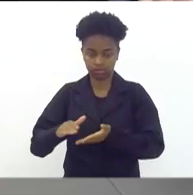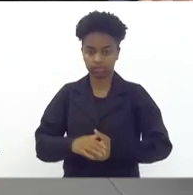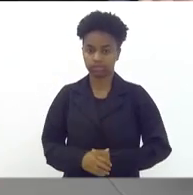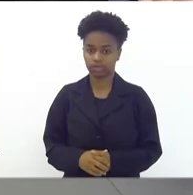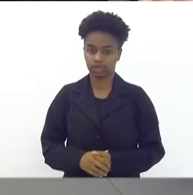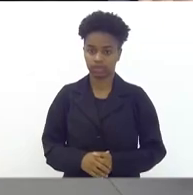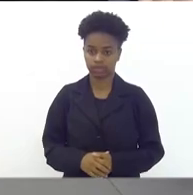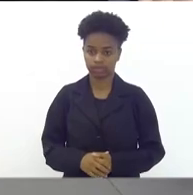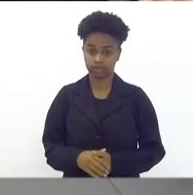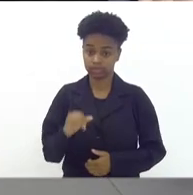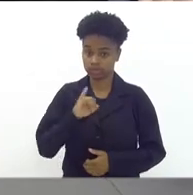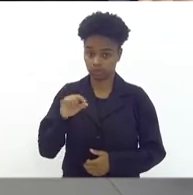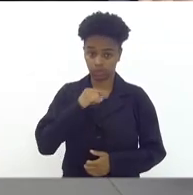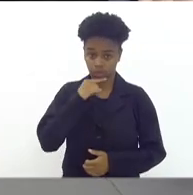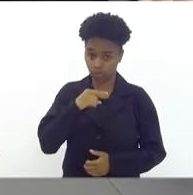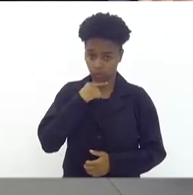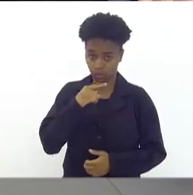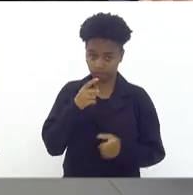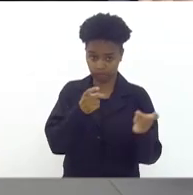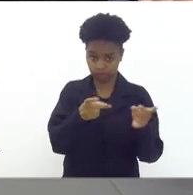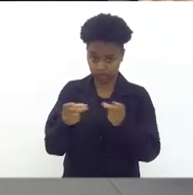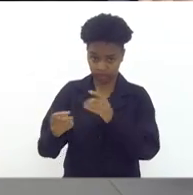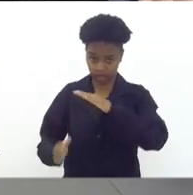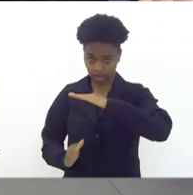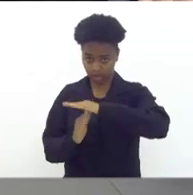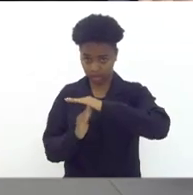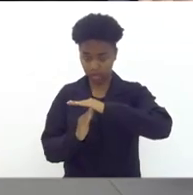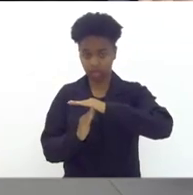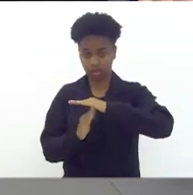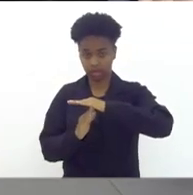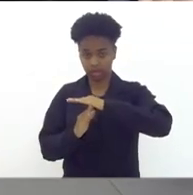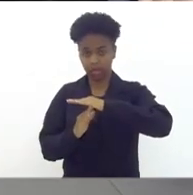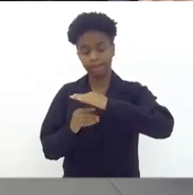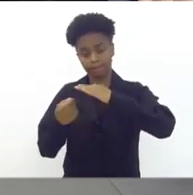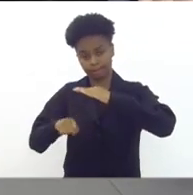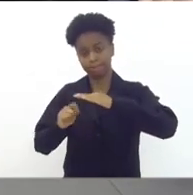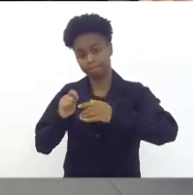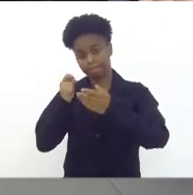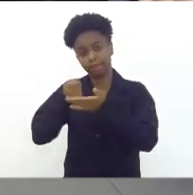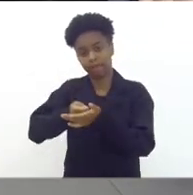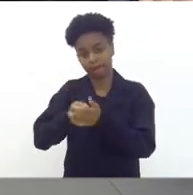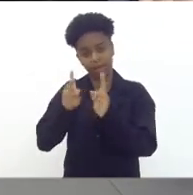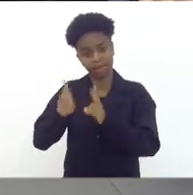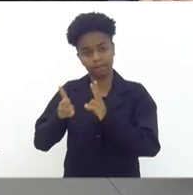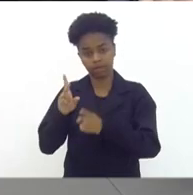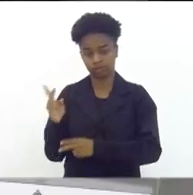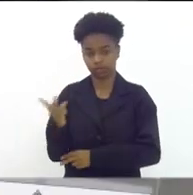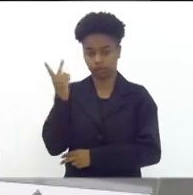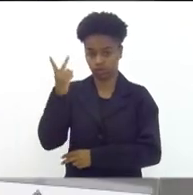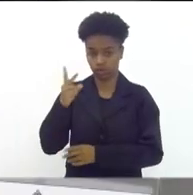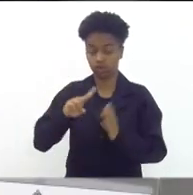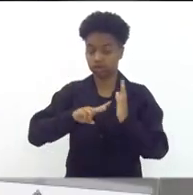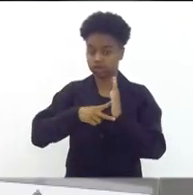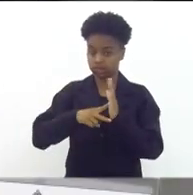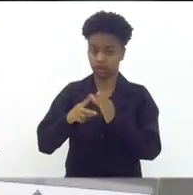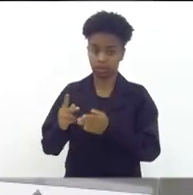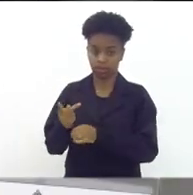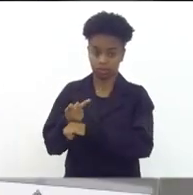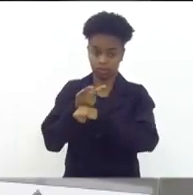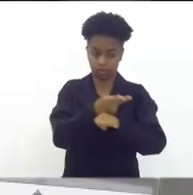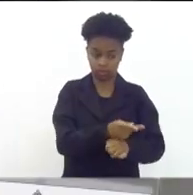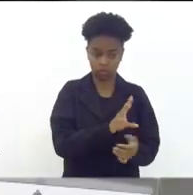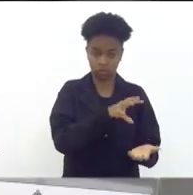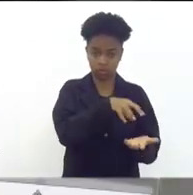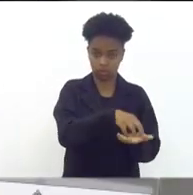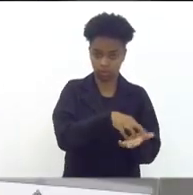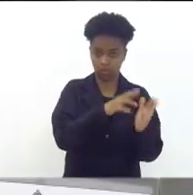se não consumisse Aquela quantidade teria que pagar dessa mesma forma O Sindicatos recorreram agência reguladora e